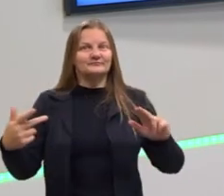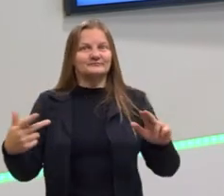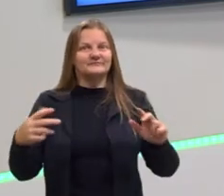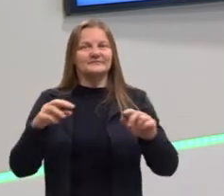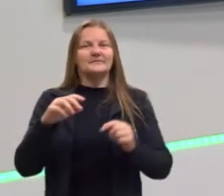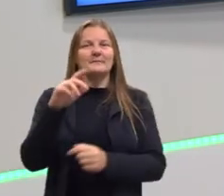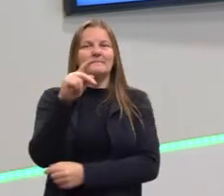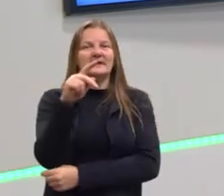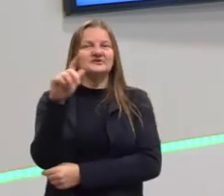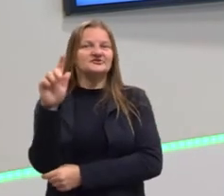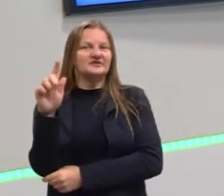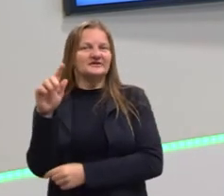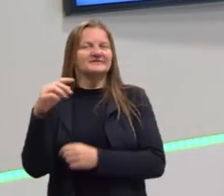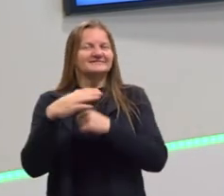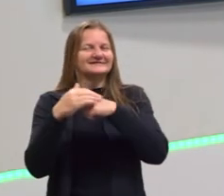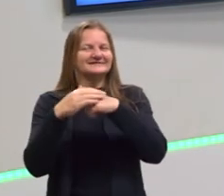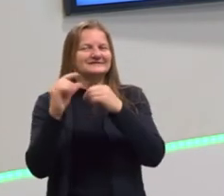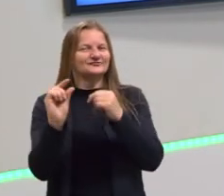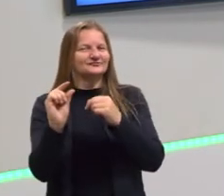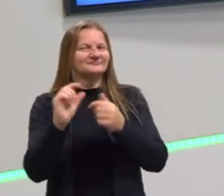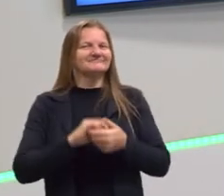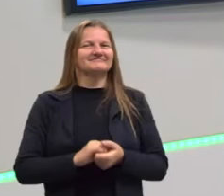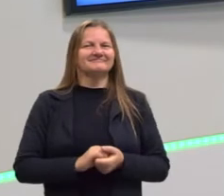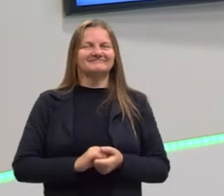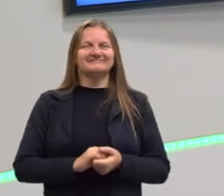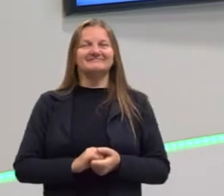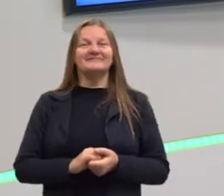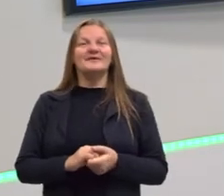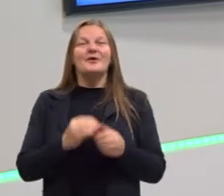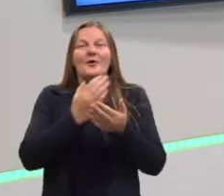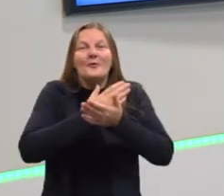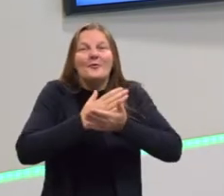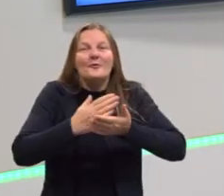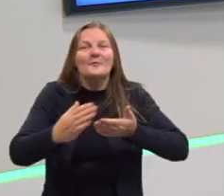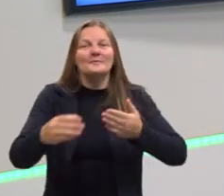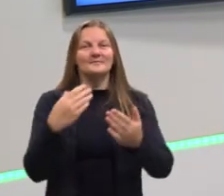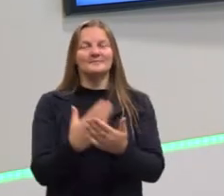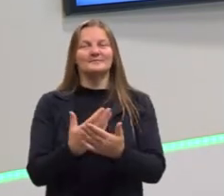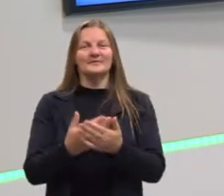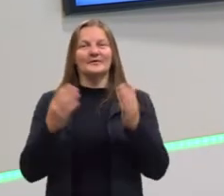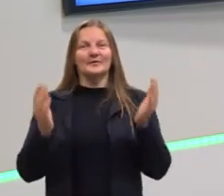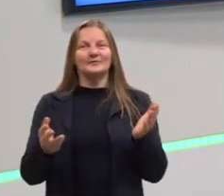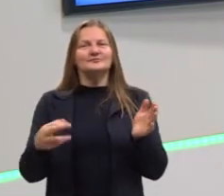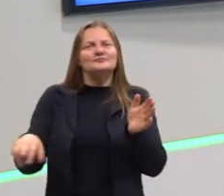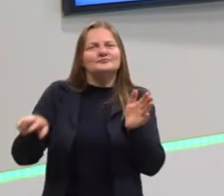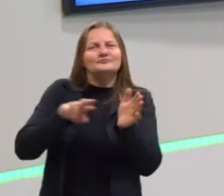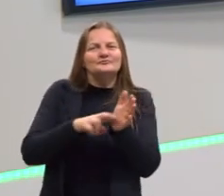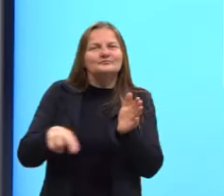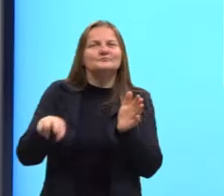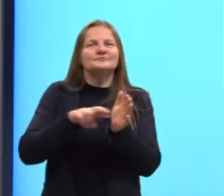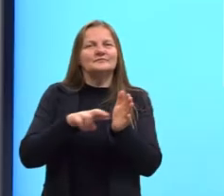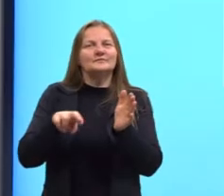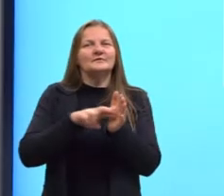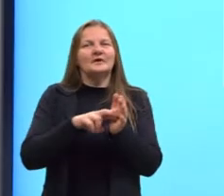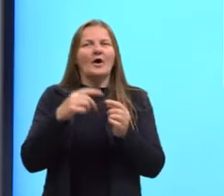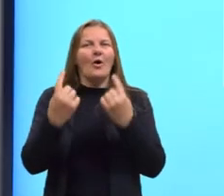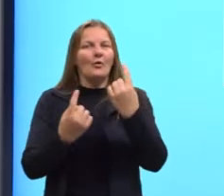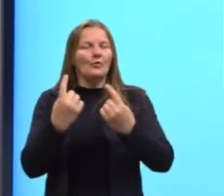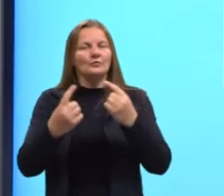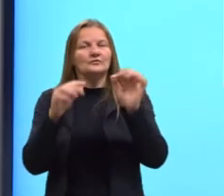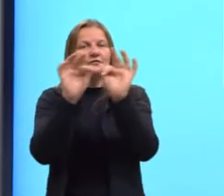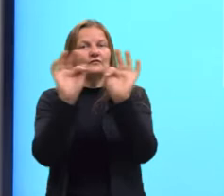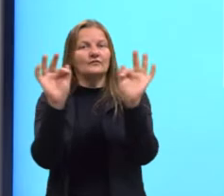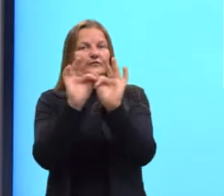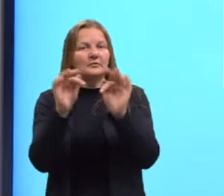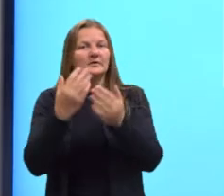conhecidas por PG Para darmos início na nossa aula vou retomar com vocês algumas formas que